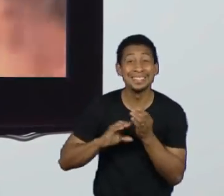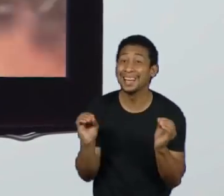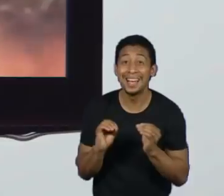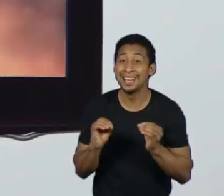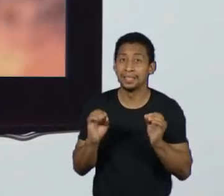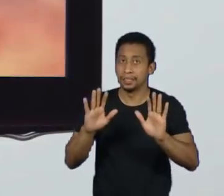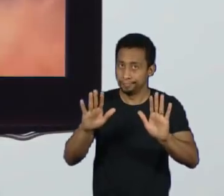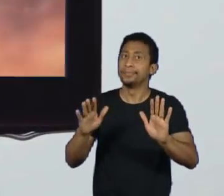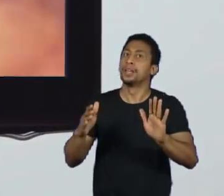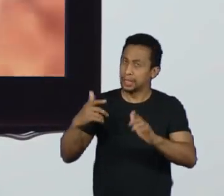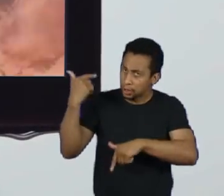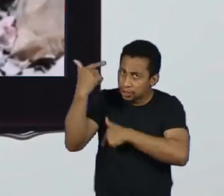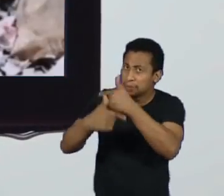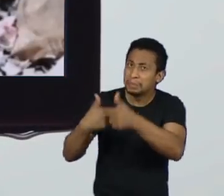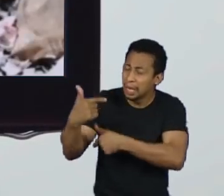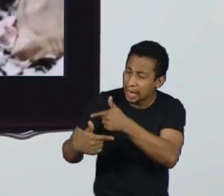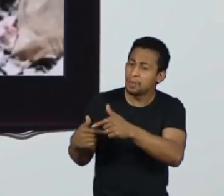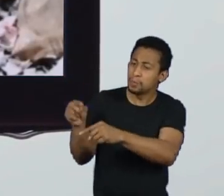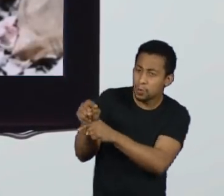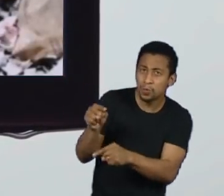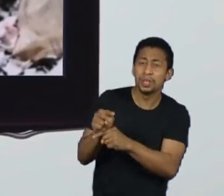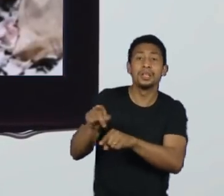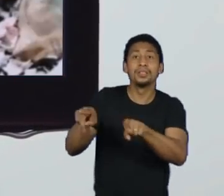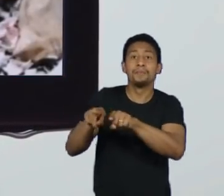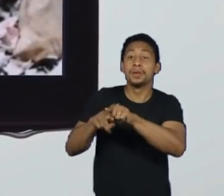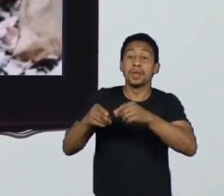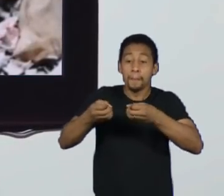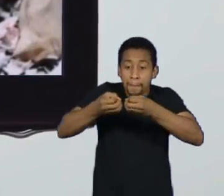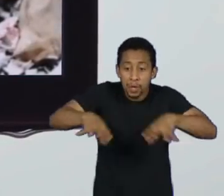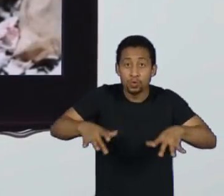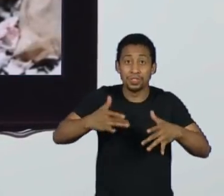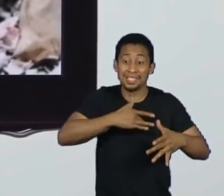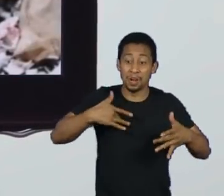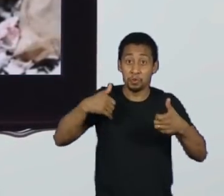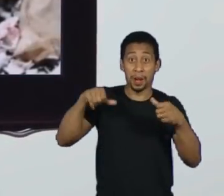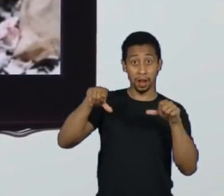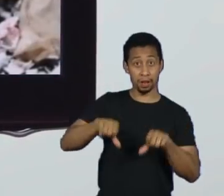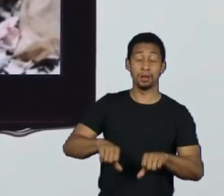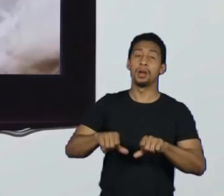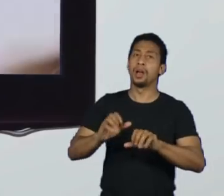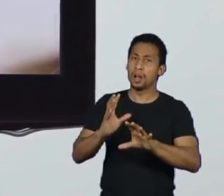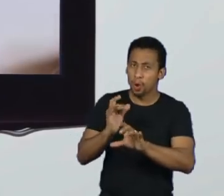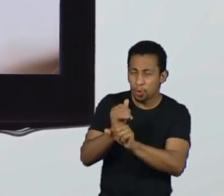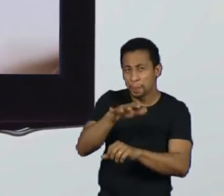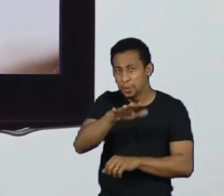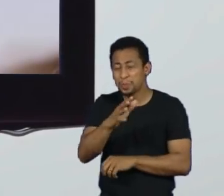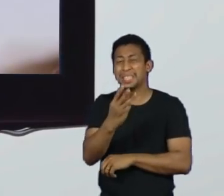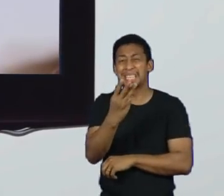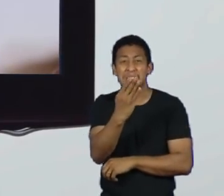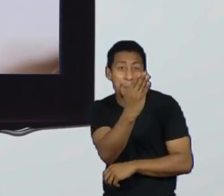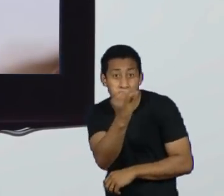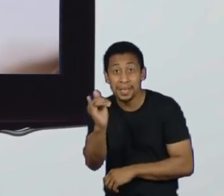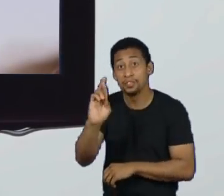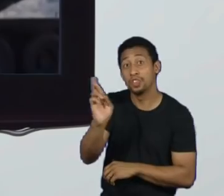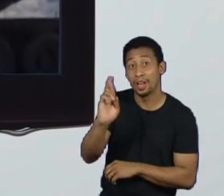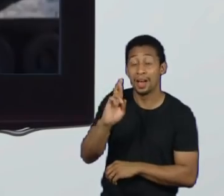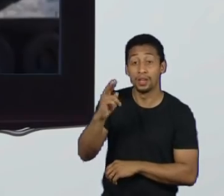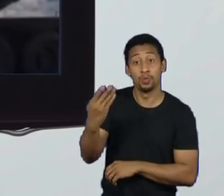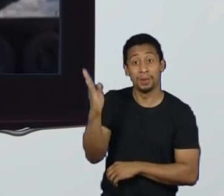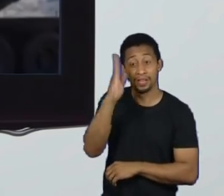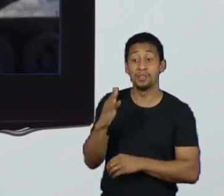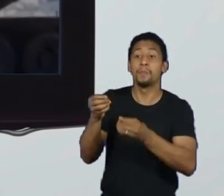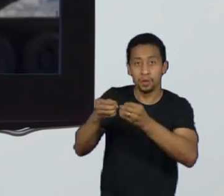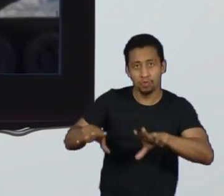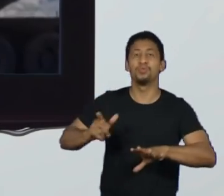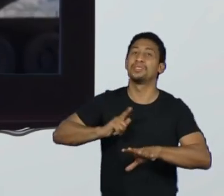não causar danos ambientais e de saúde, calcula-se que o Brasil perca 3 bilhões de reais ao ano por não reciclar resíduos